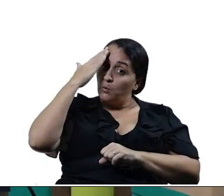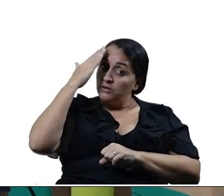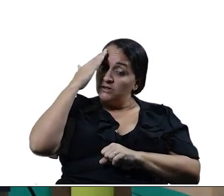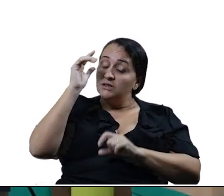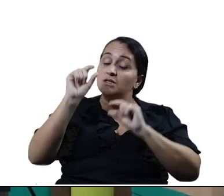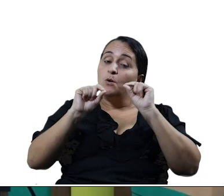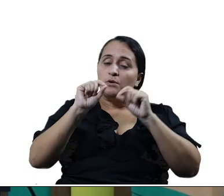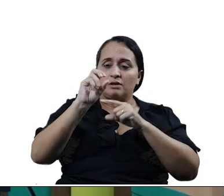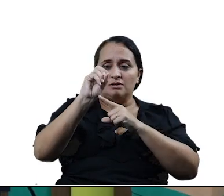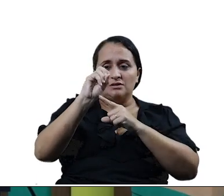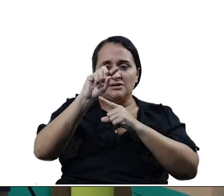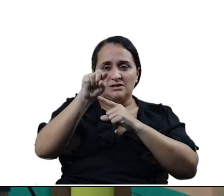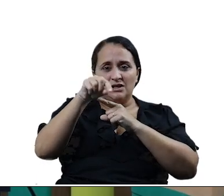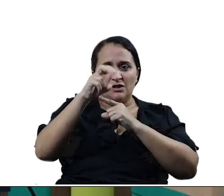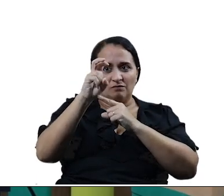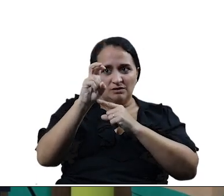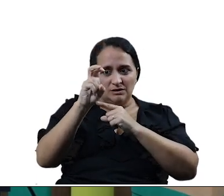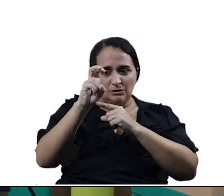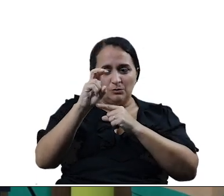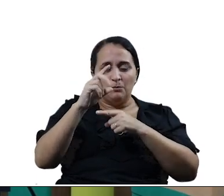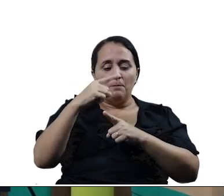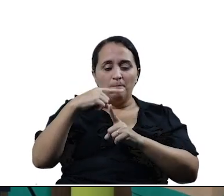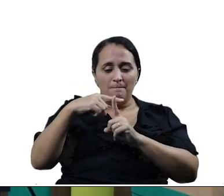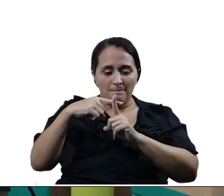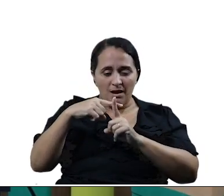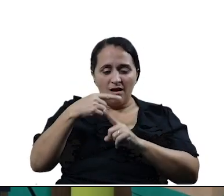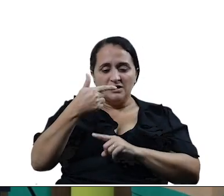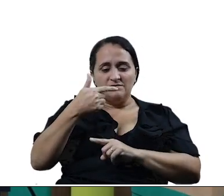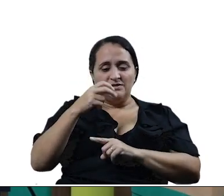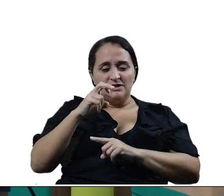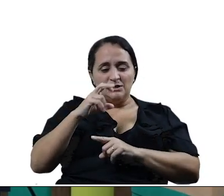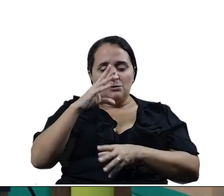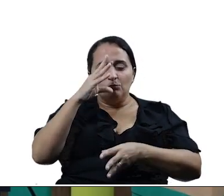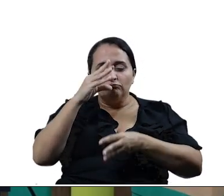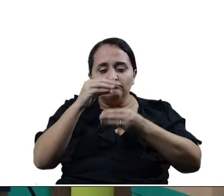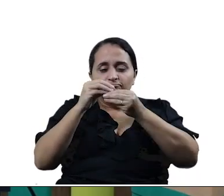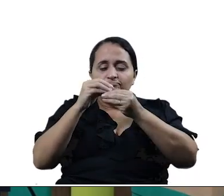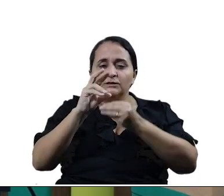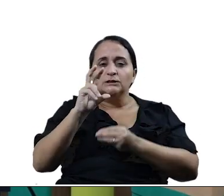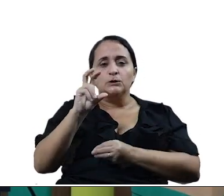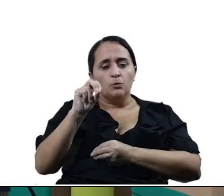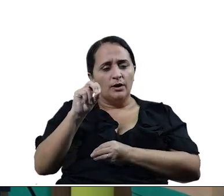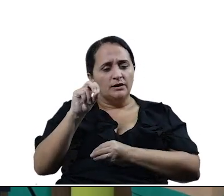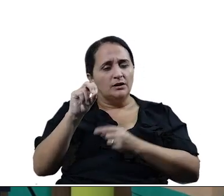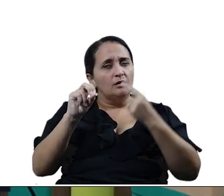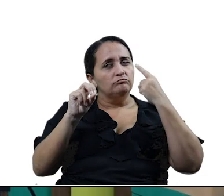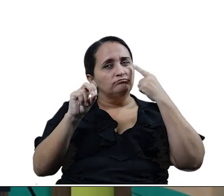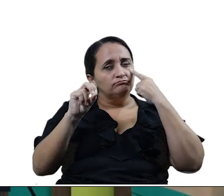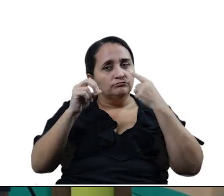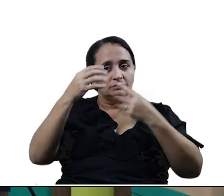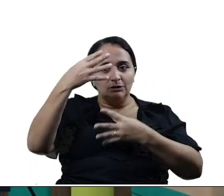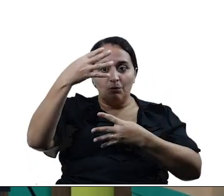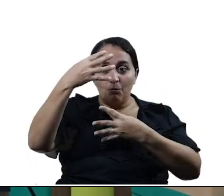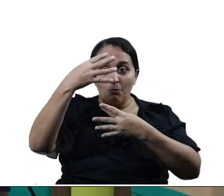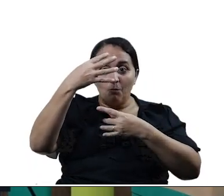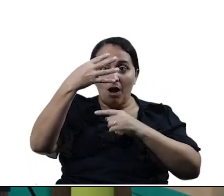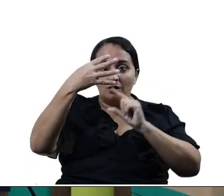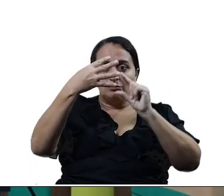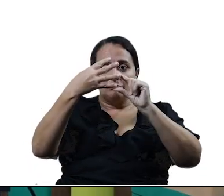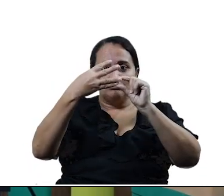mais 25 dá 50. E 25 mais 25 dá 50. Então, essas 4 aqui já me dá